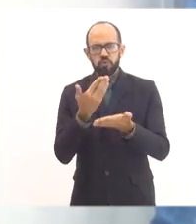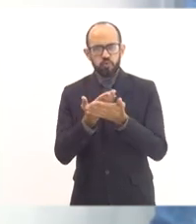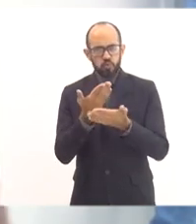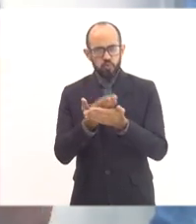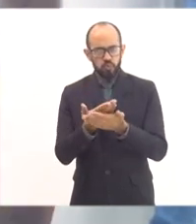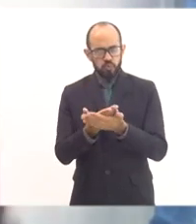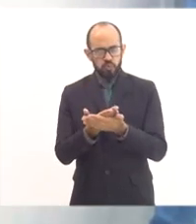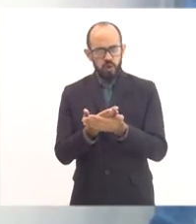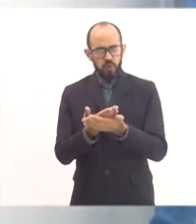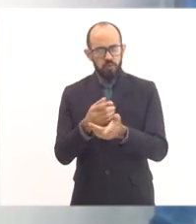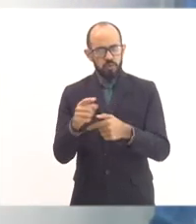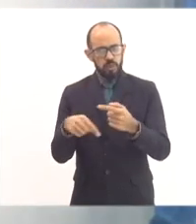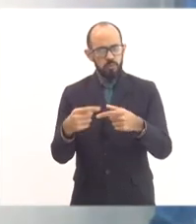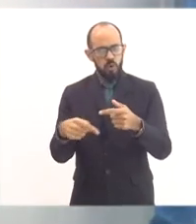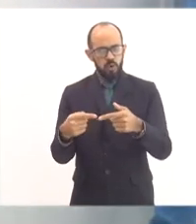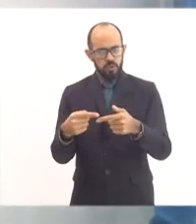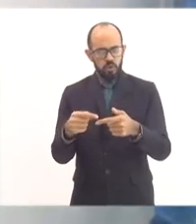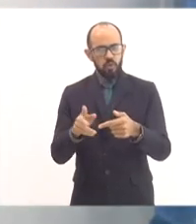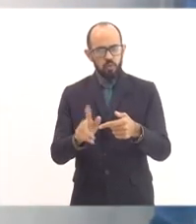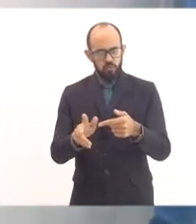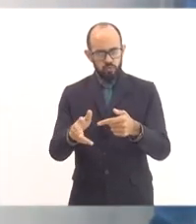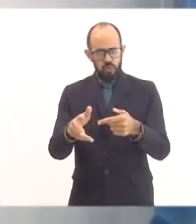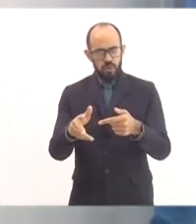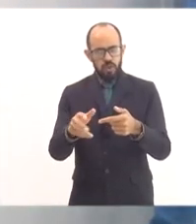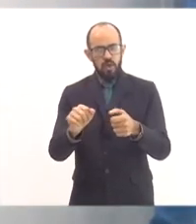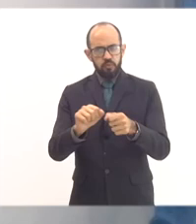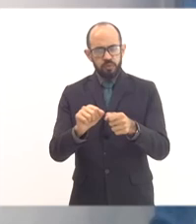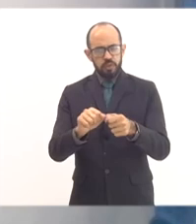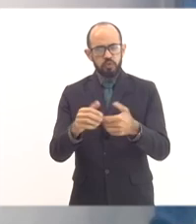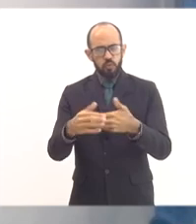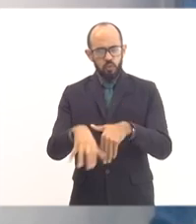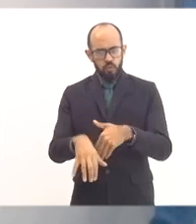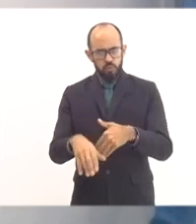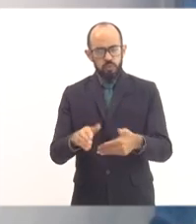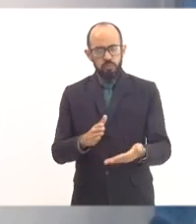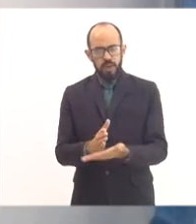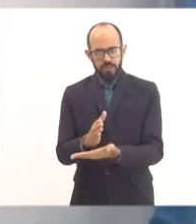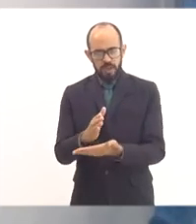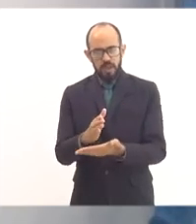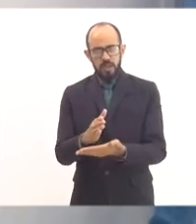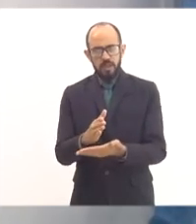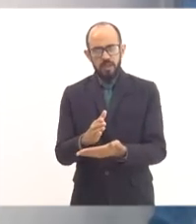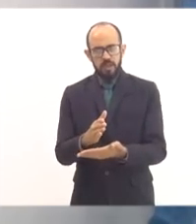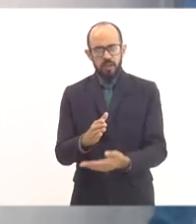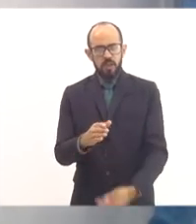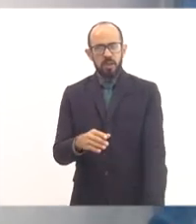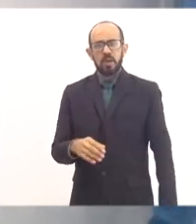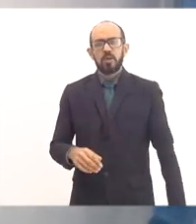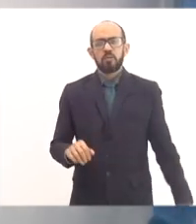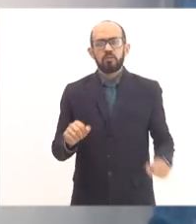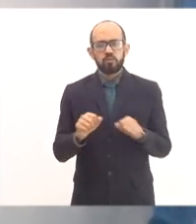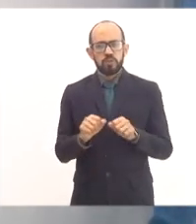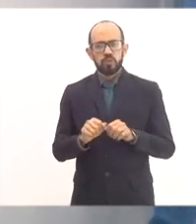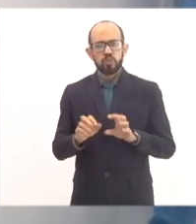meus estudos posteriormente, prestei o concurso, passei, fui aprovado, fiz os trâmites e hoje estou aqui. Já